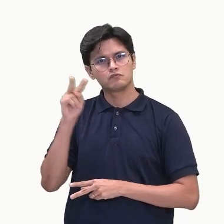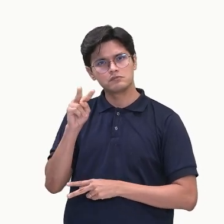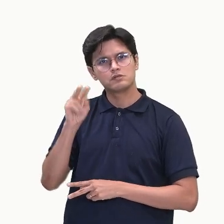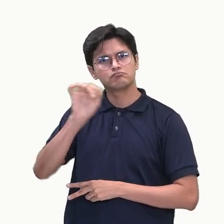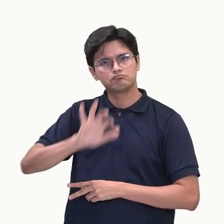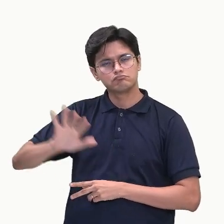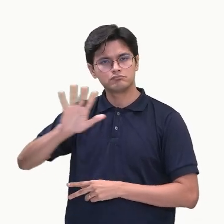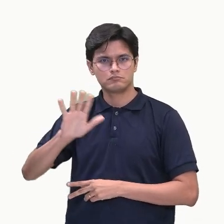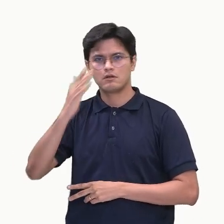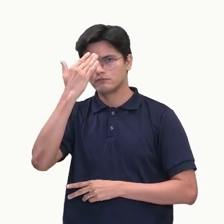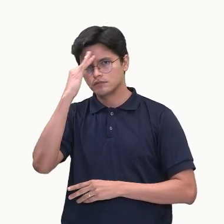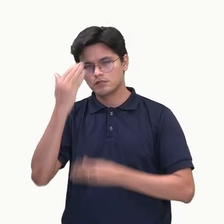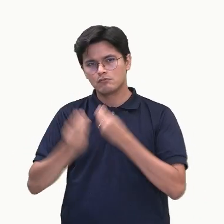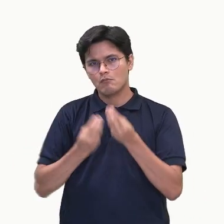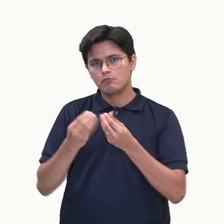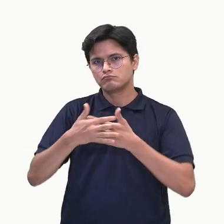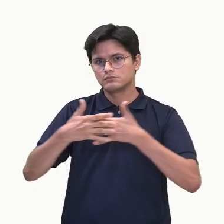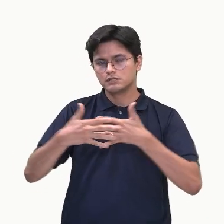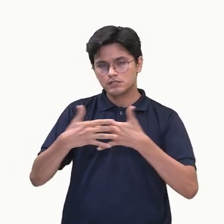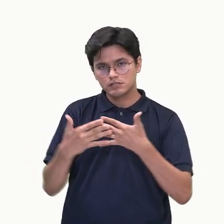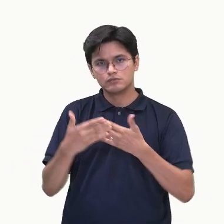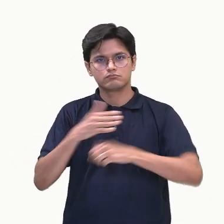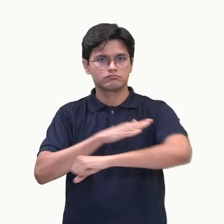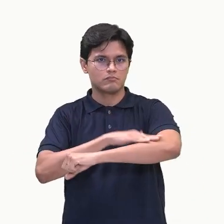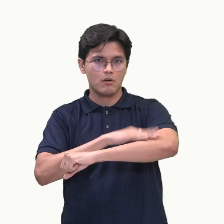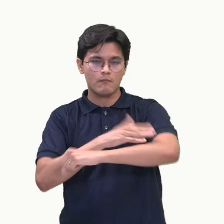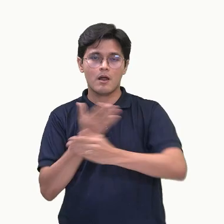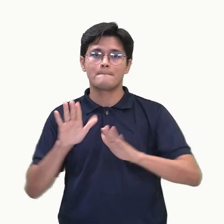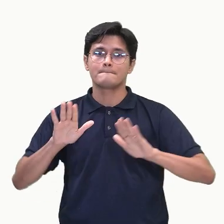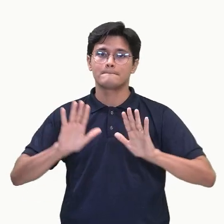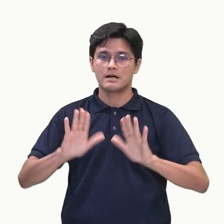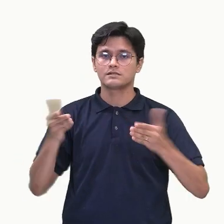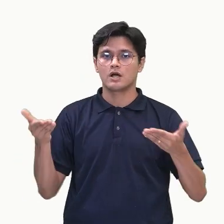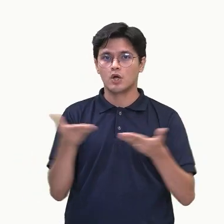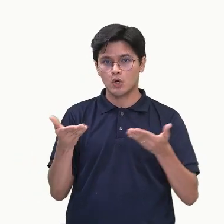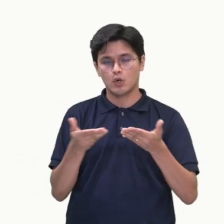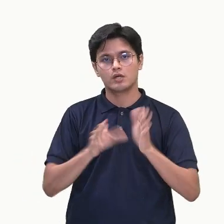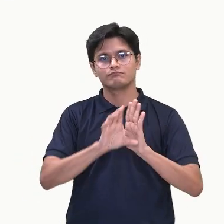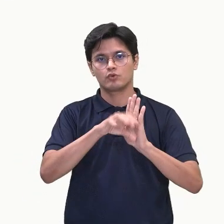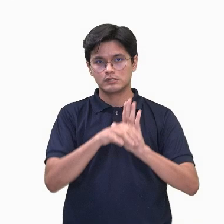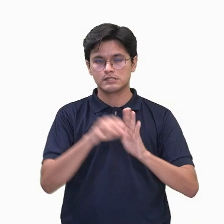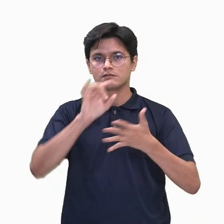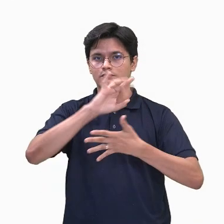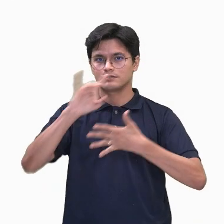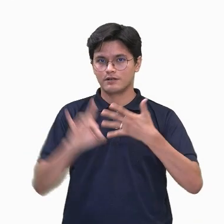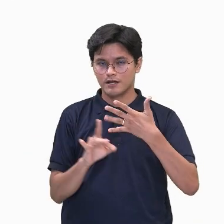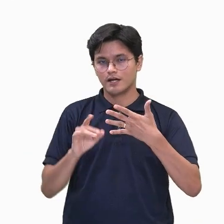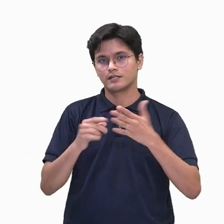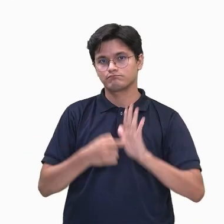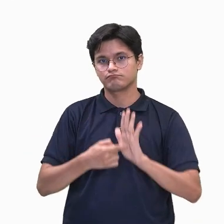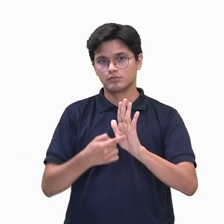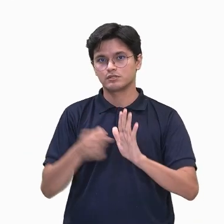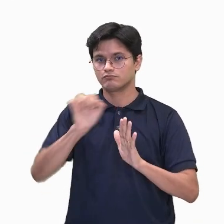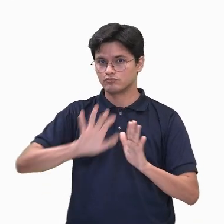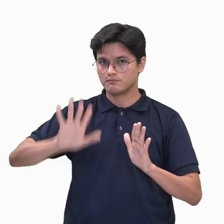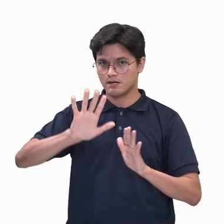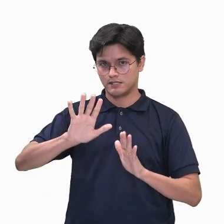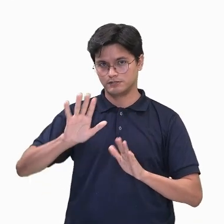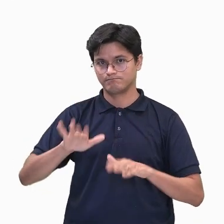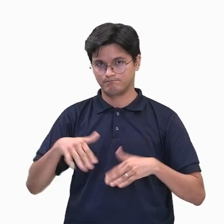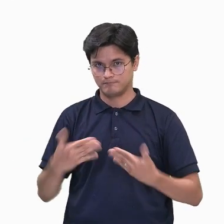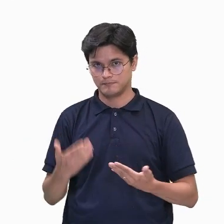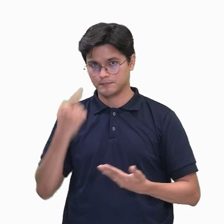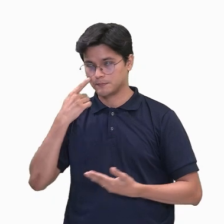né, aí do nosso corpo, mas a gente vai ver ainda agora a definição de cada um deles nas nossas imagens na sequência. Então, olha